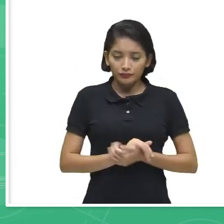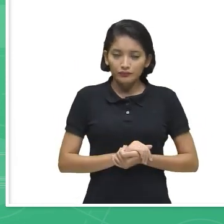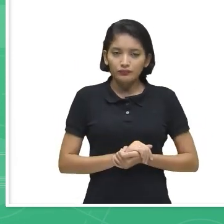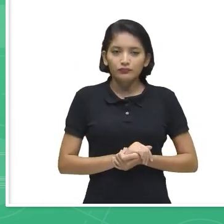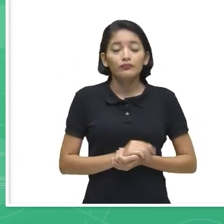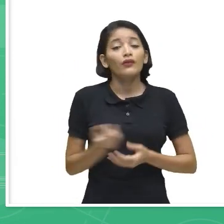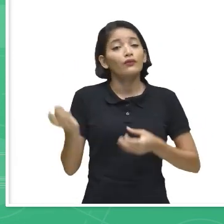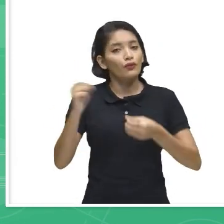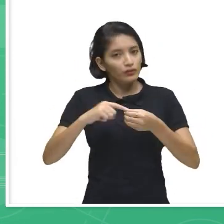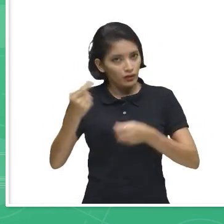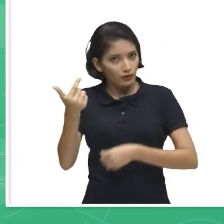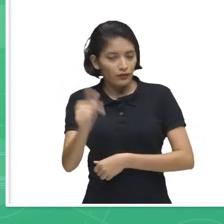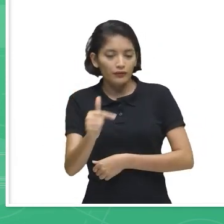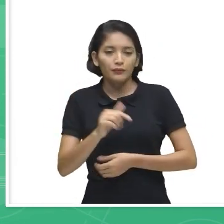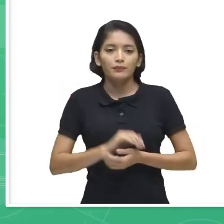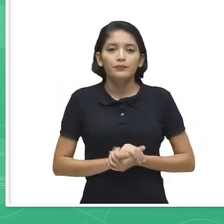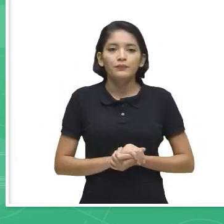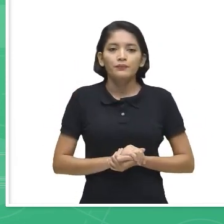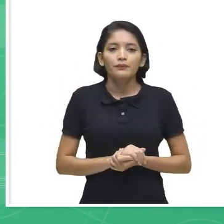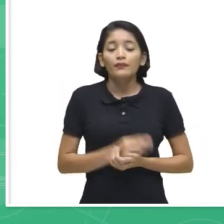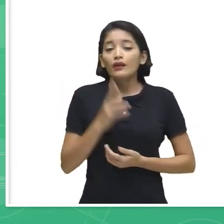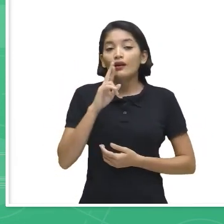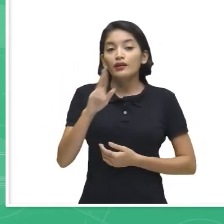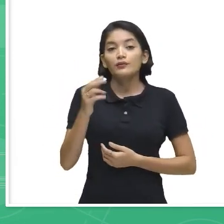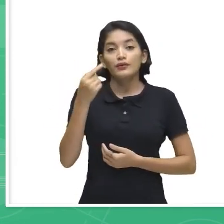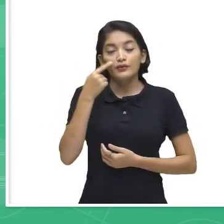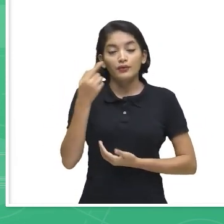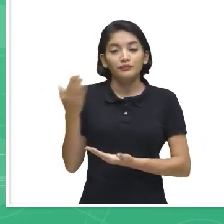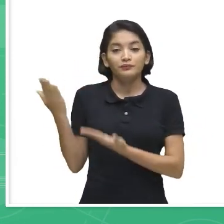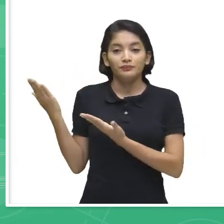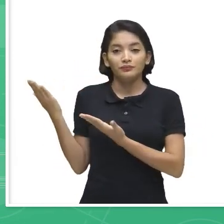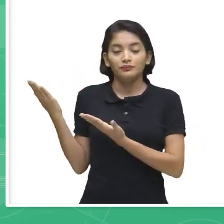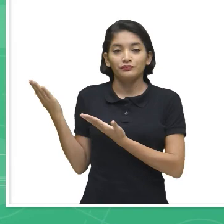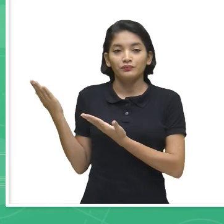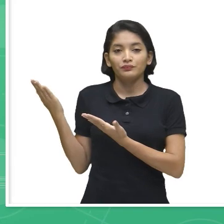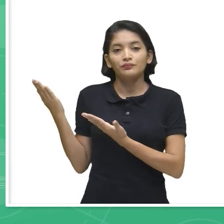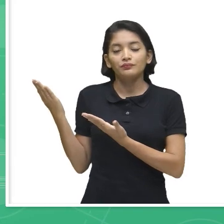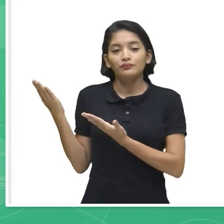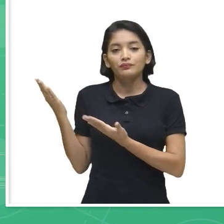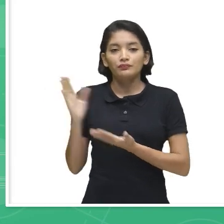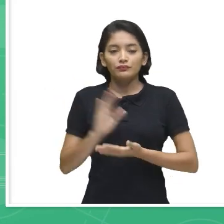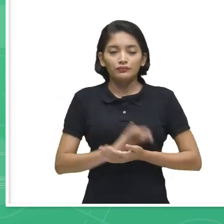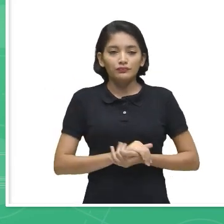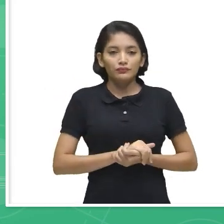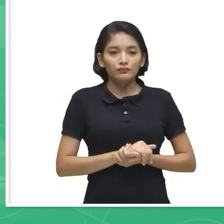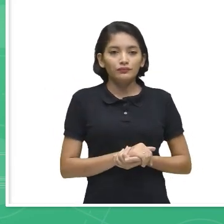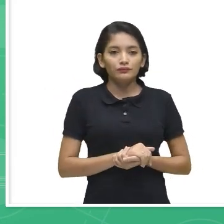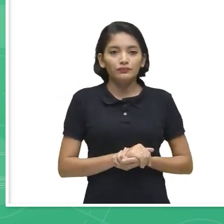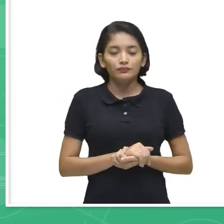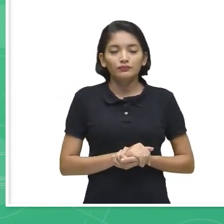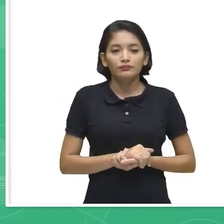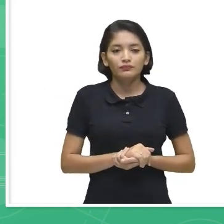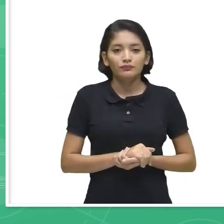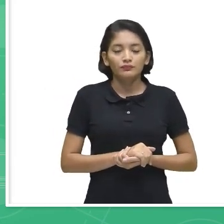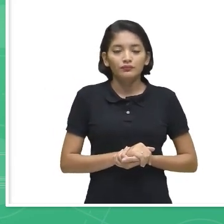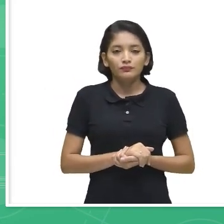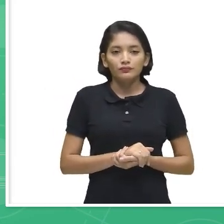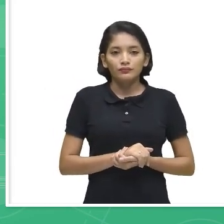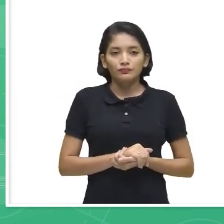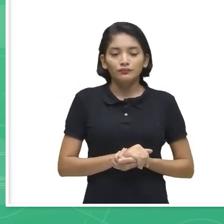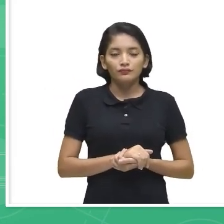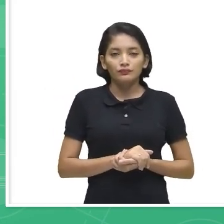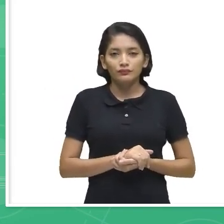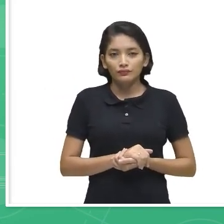lá. Olha. A resposta, questão número 2, VA 20 volts, conforme nós vimos, VB menos